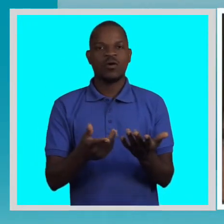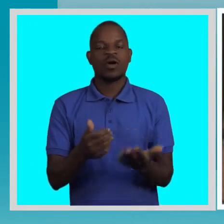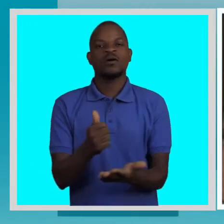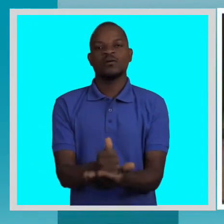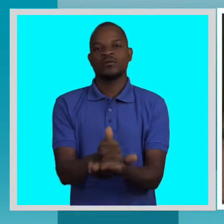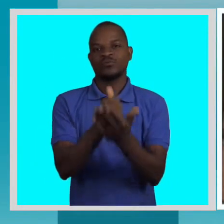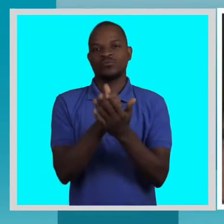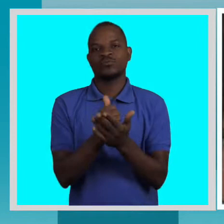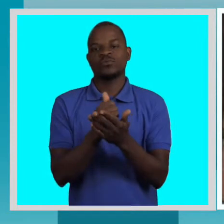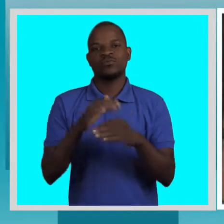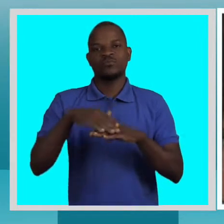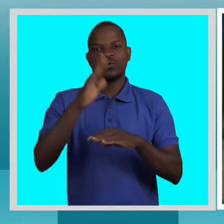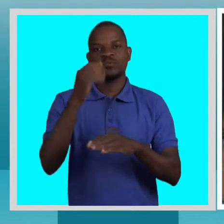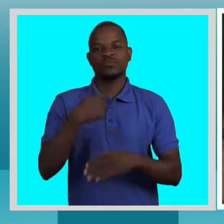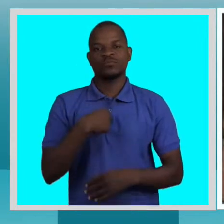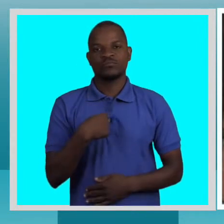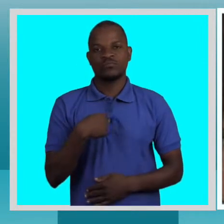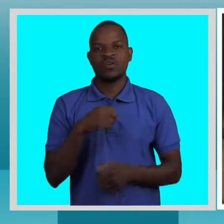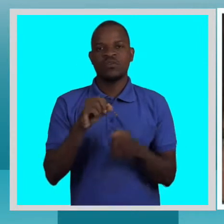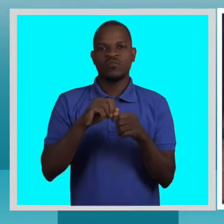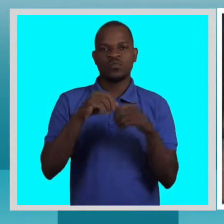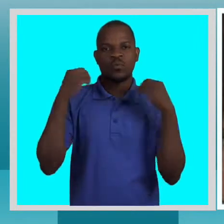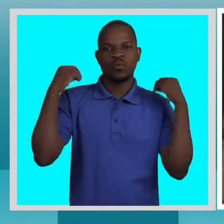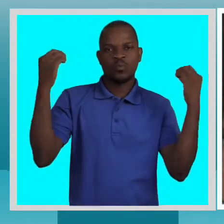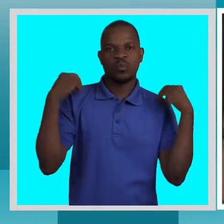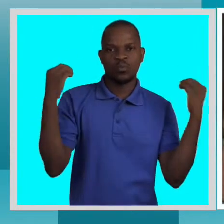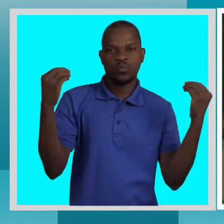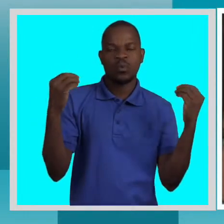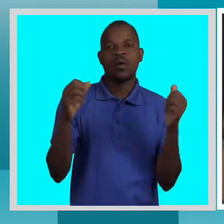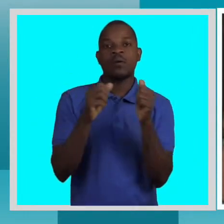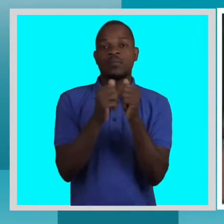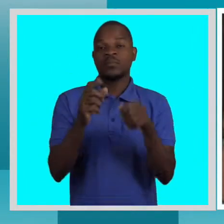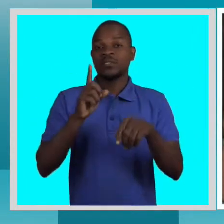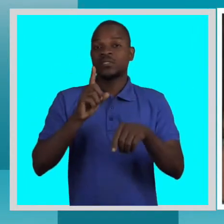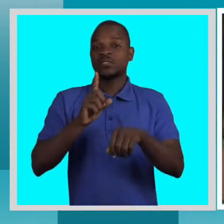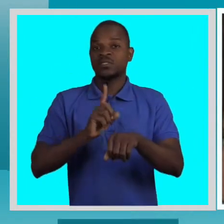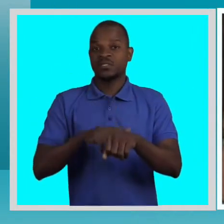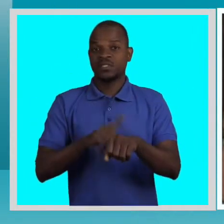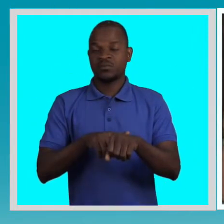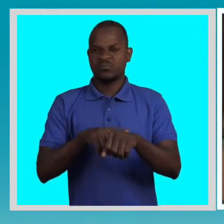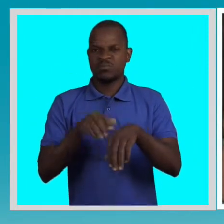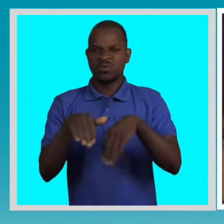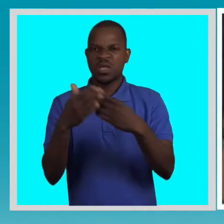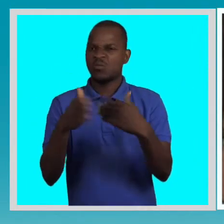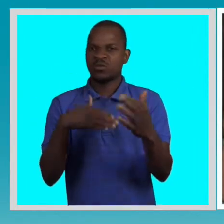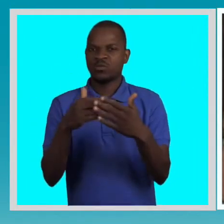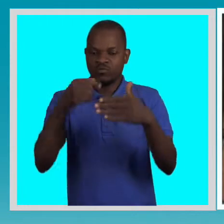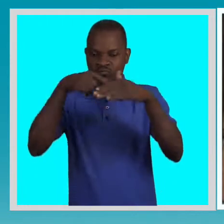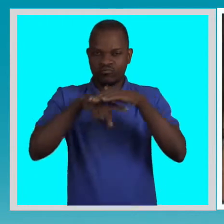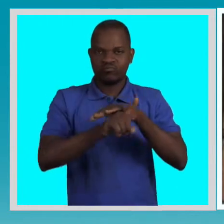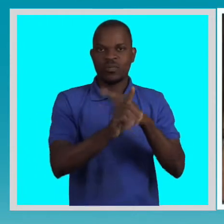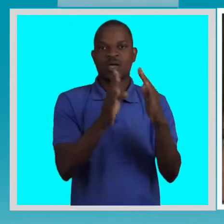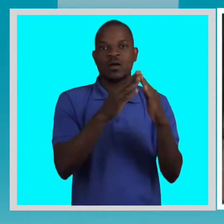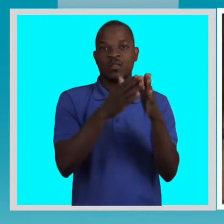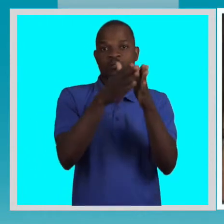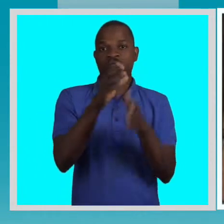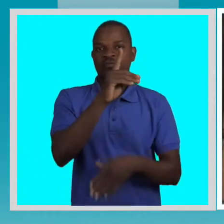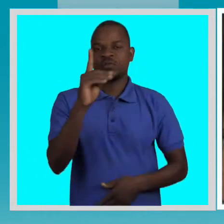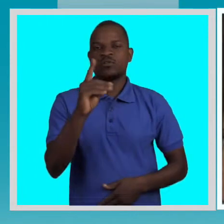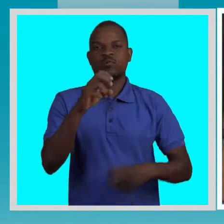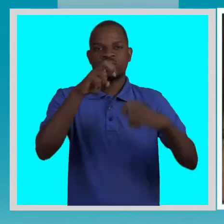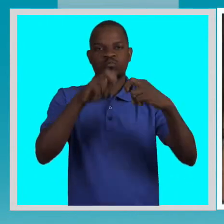Então, isso me ajuda muito. Não só fazer exercício, mas eu procuro dias assim, e vou nas casas mesmo e conversamos.